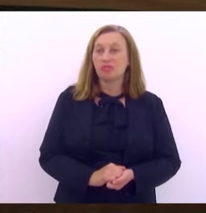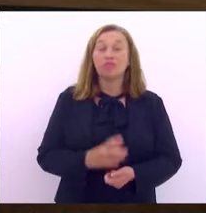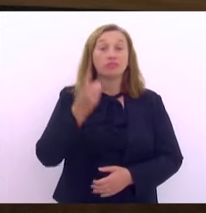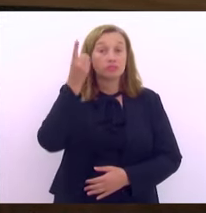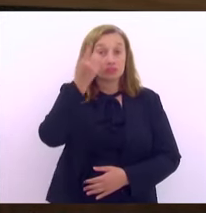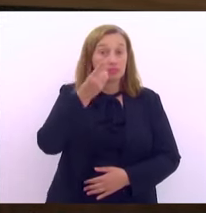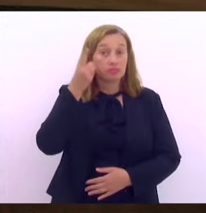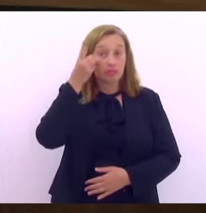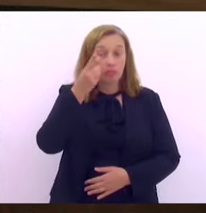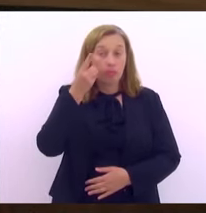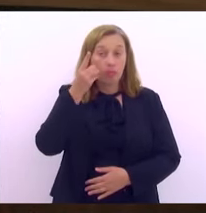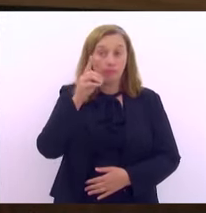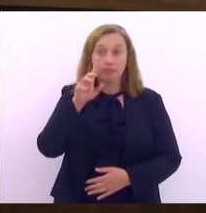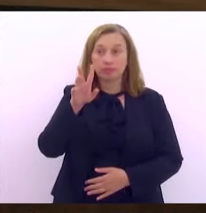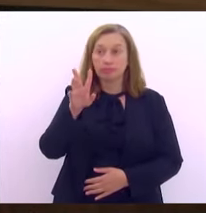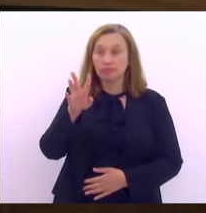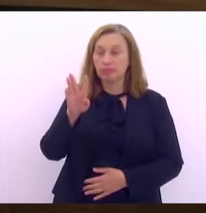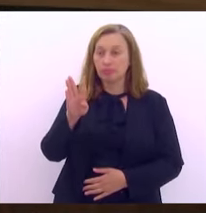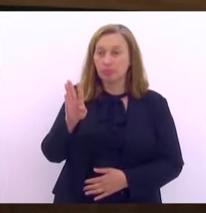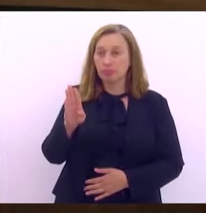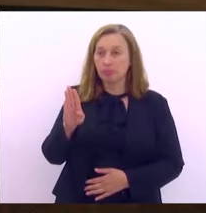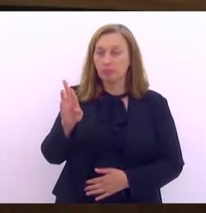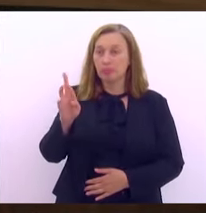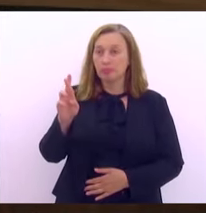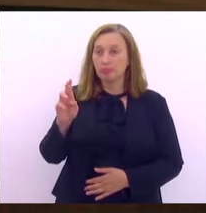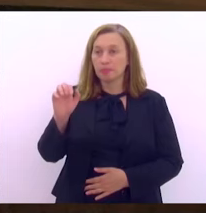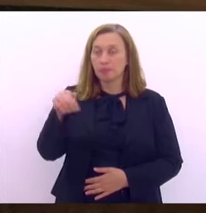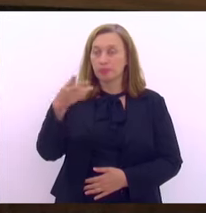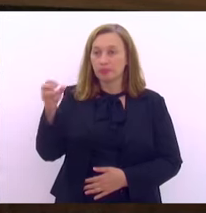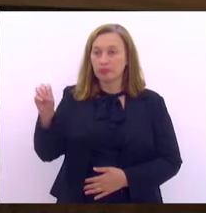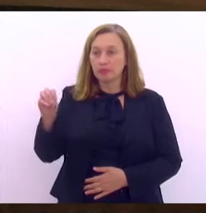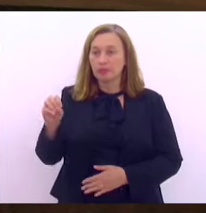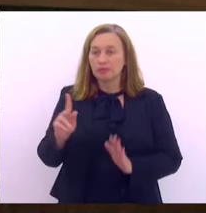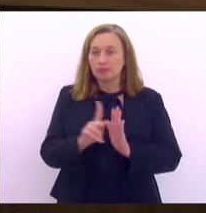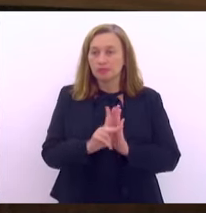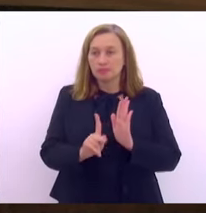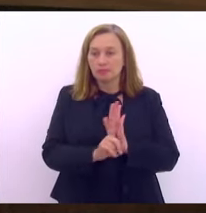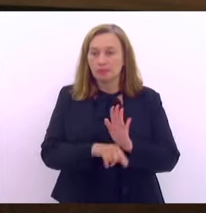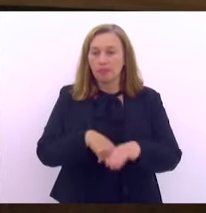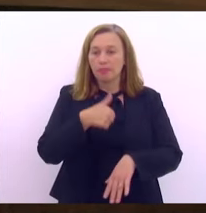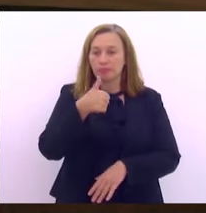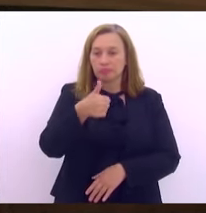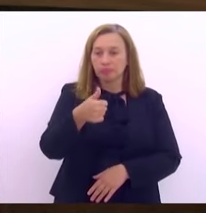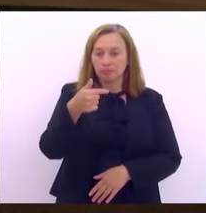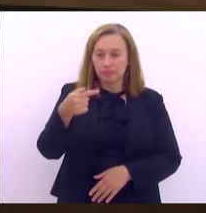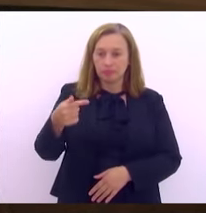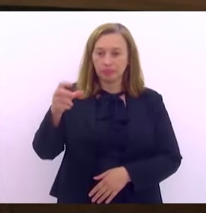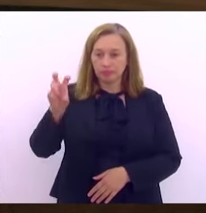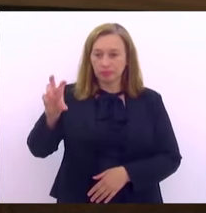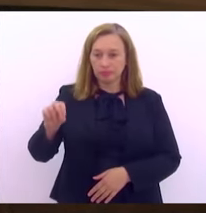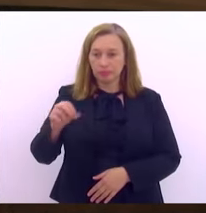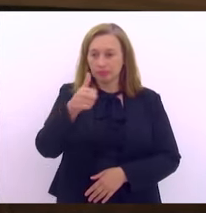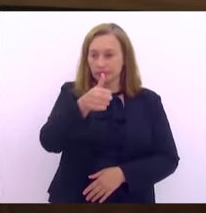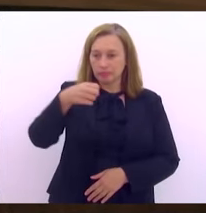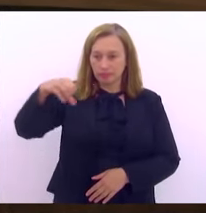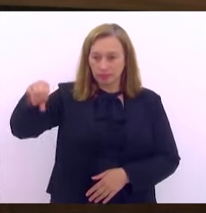deputado Brazão, apresento o projeto de lei 1750 de